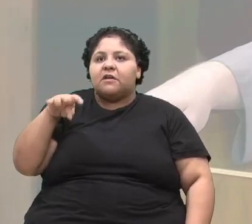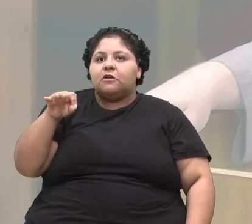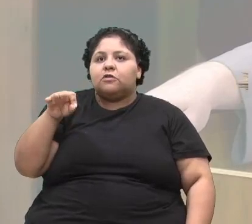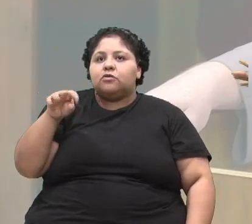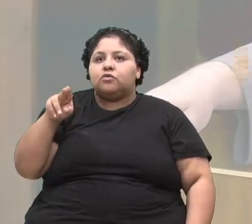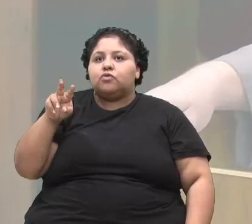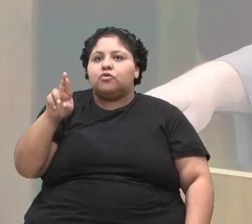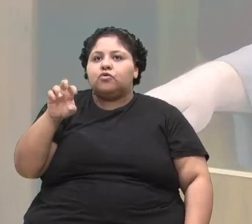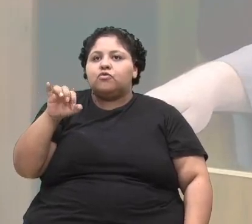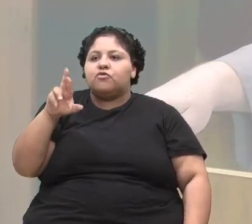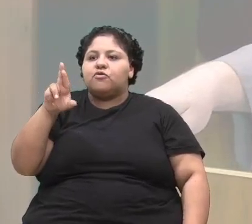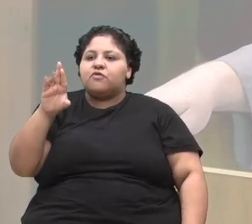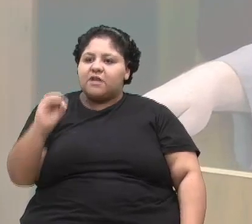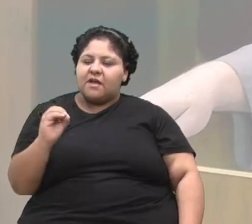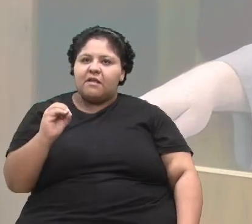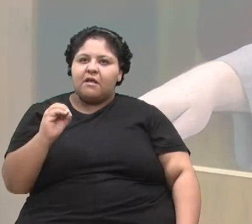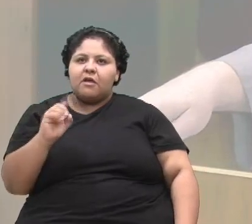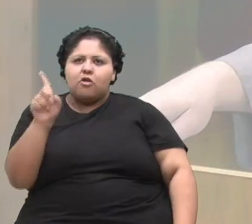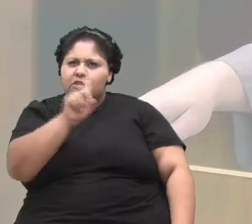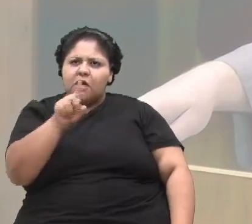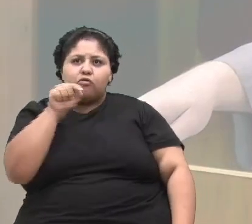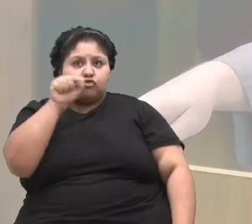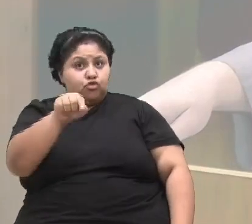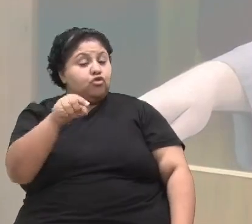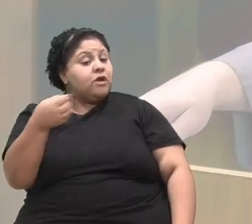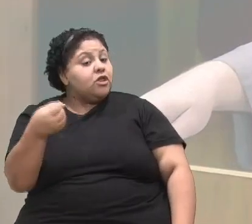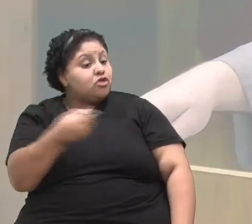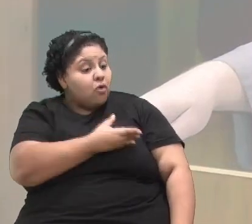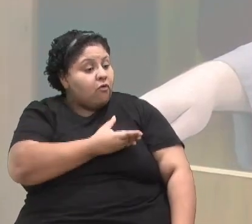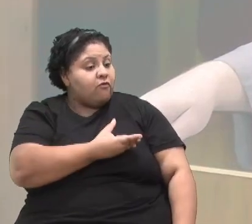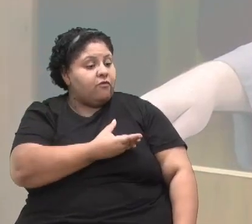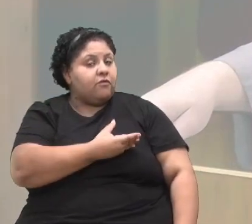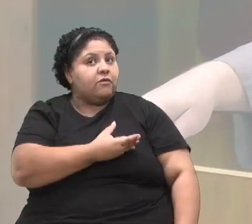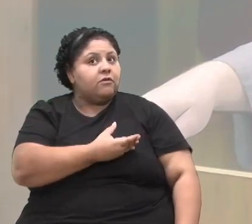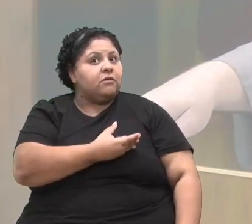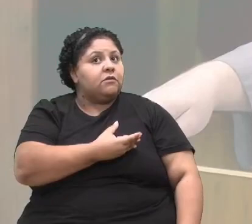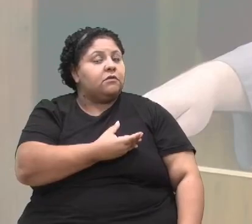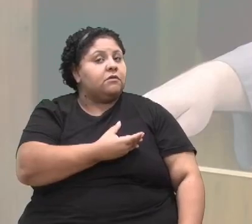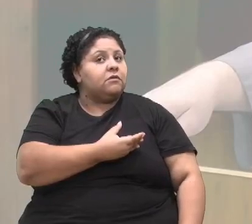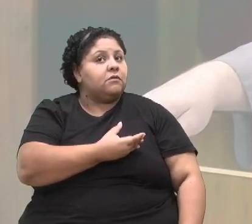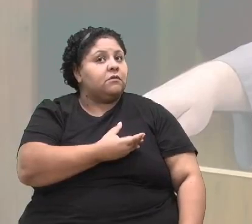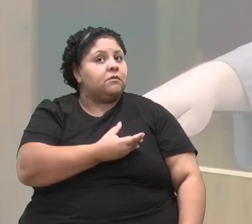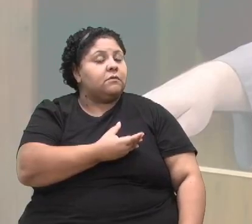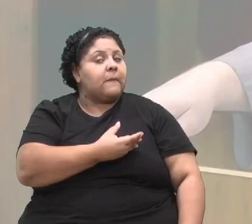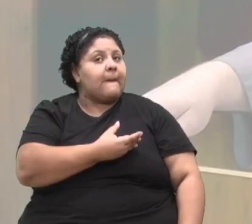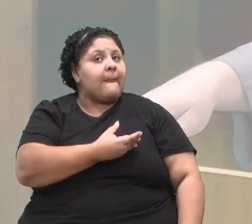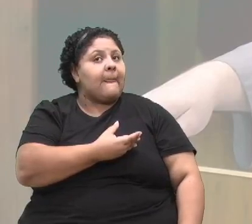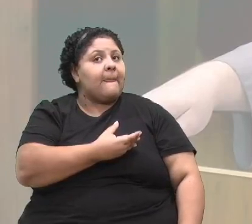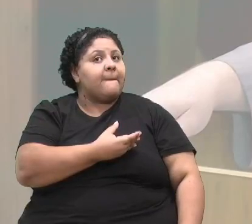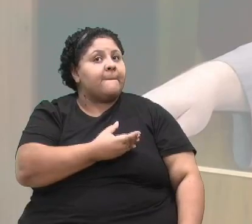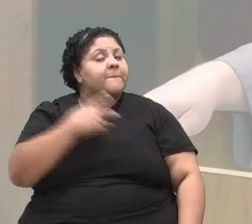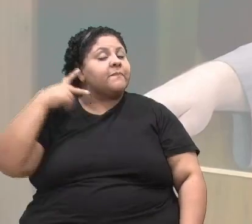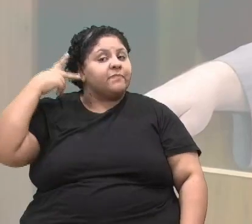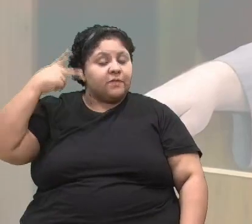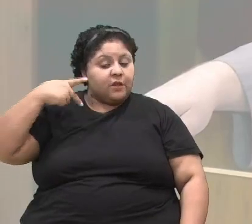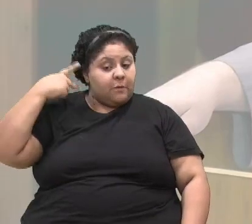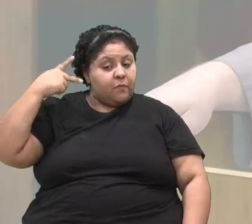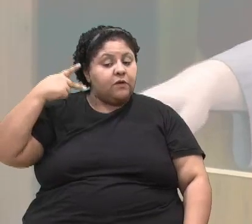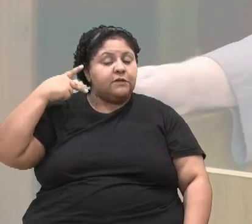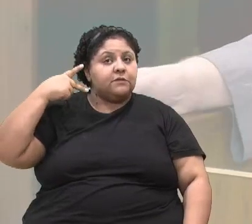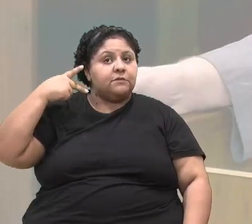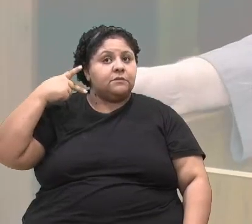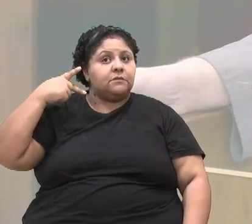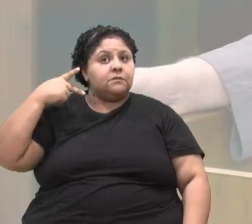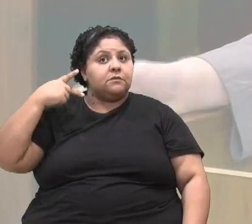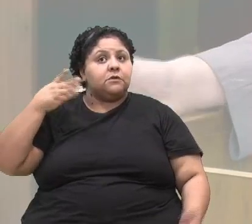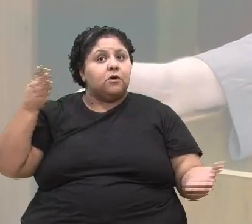não. O senhor é um novato na vereança e na política para...